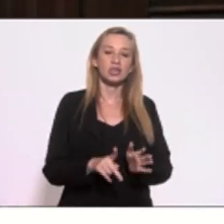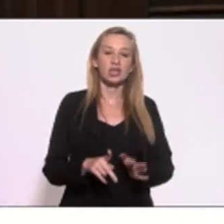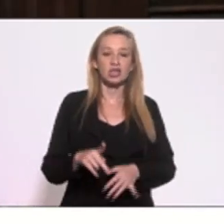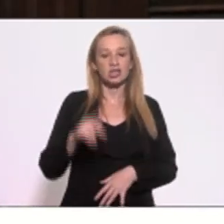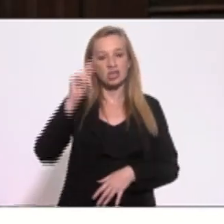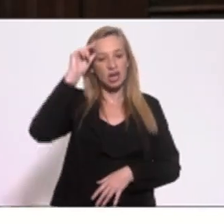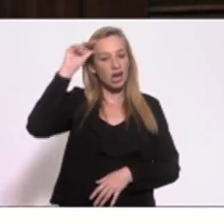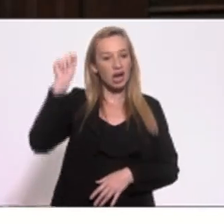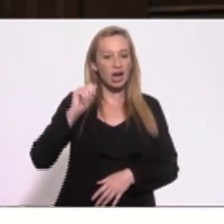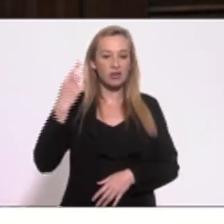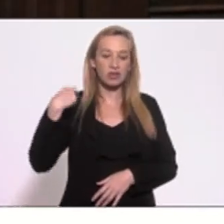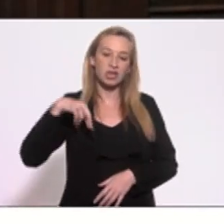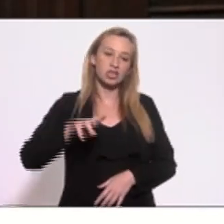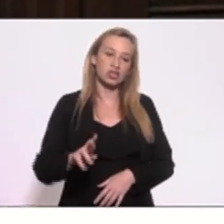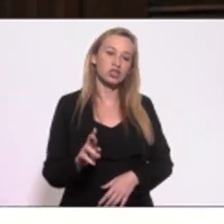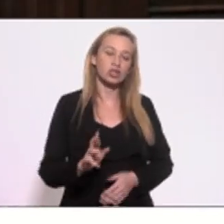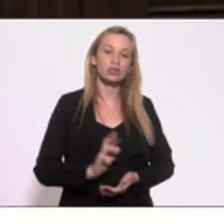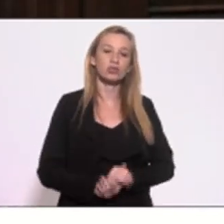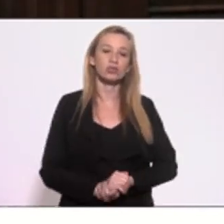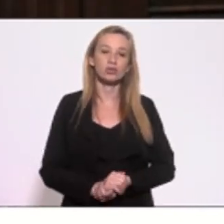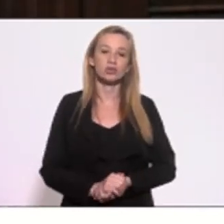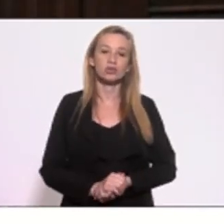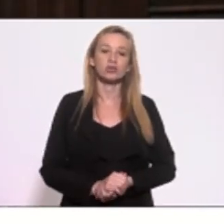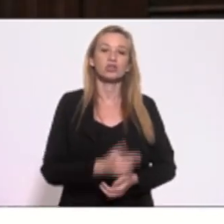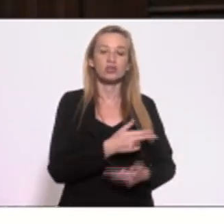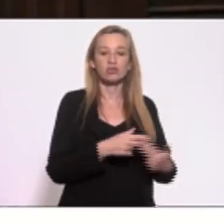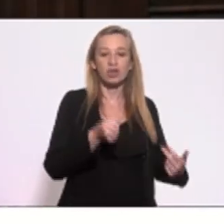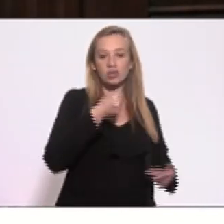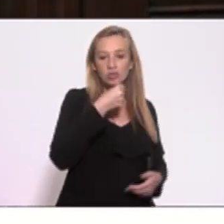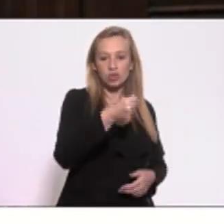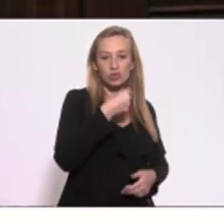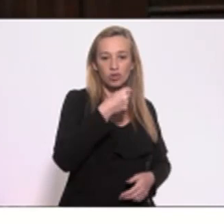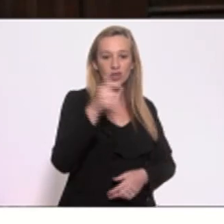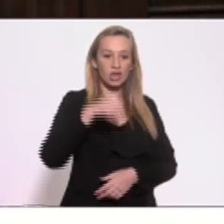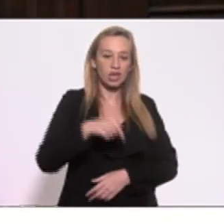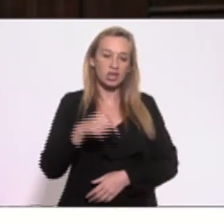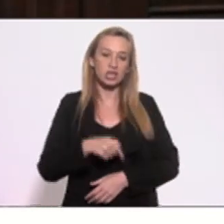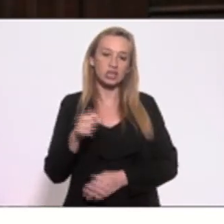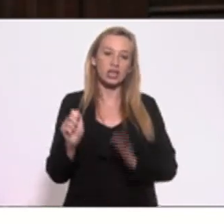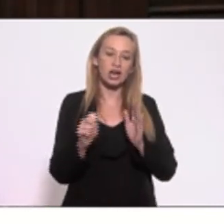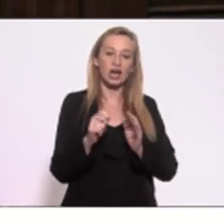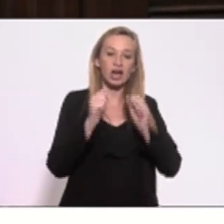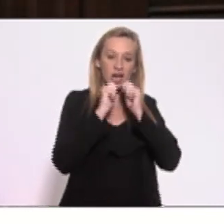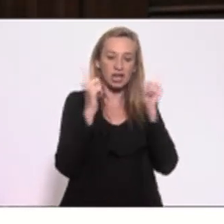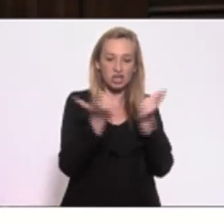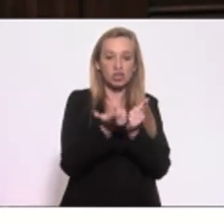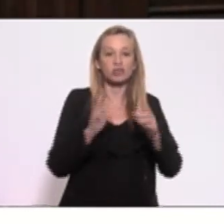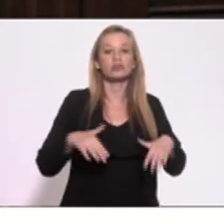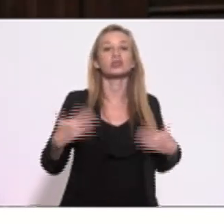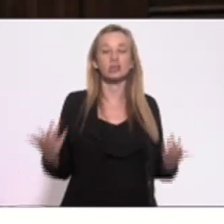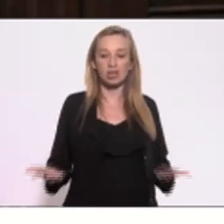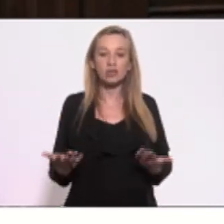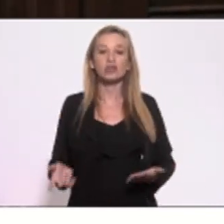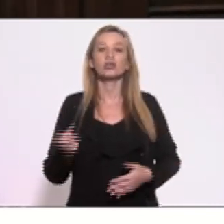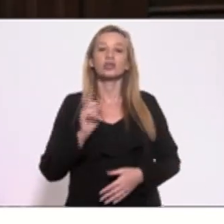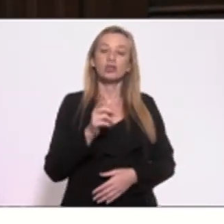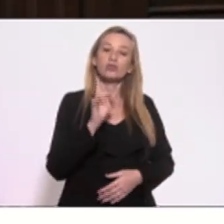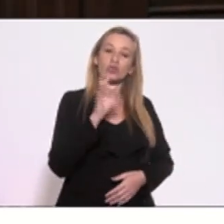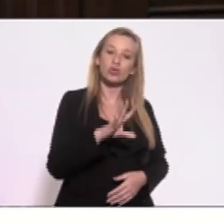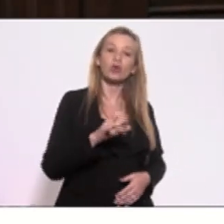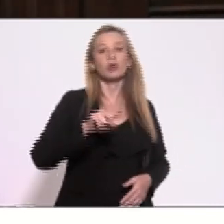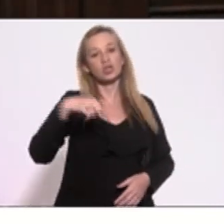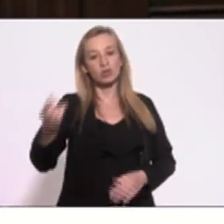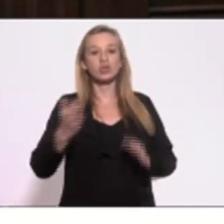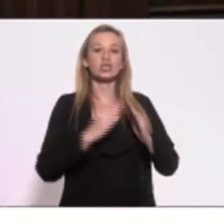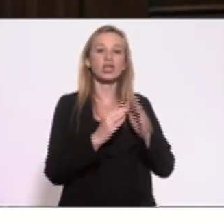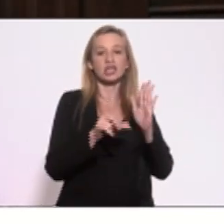africanas sendo colocada, inclusive, muitos microfones aqui da Alerj. Então, e não só da Alerj, mas em outras